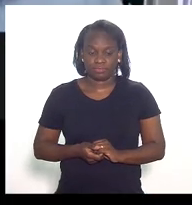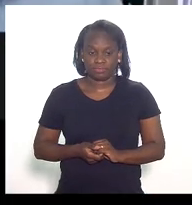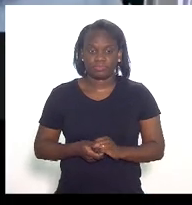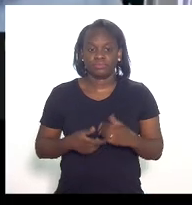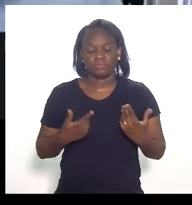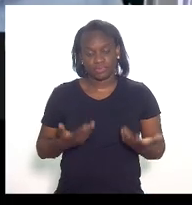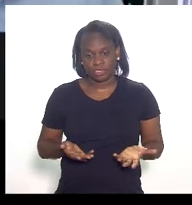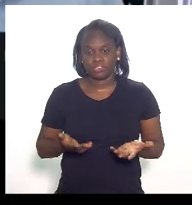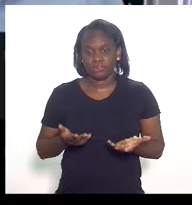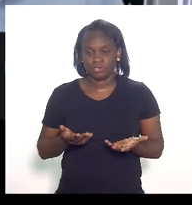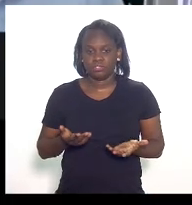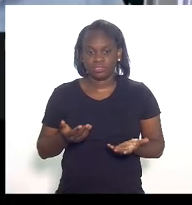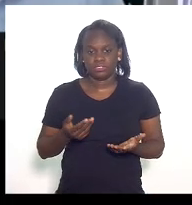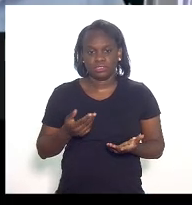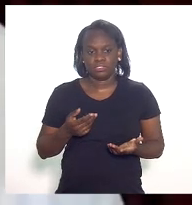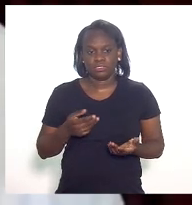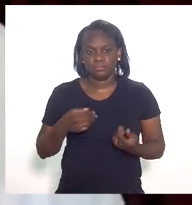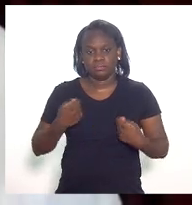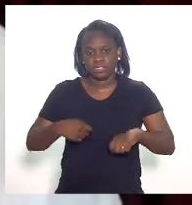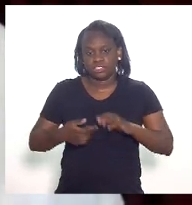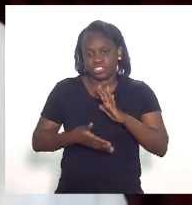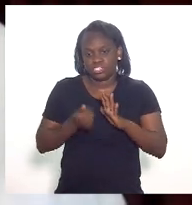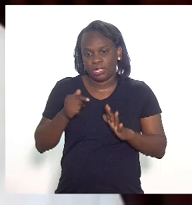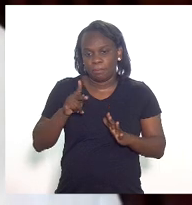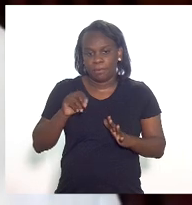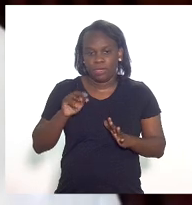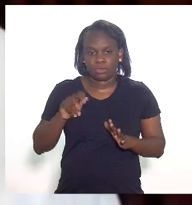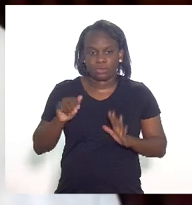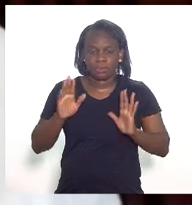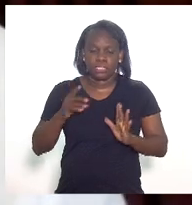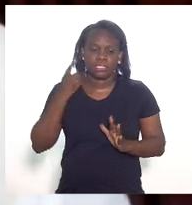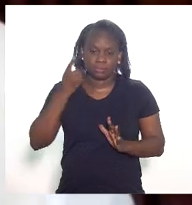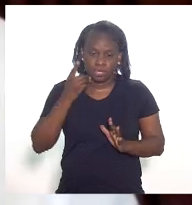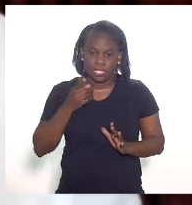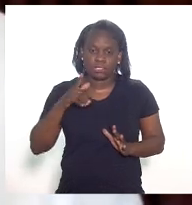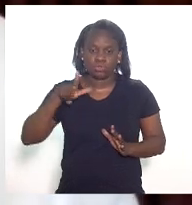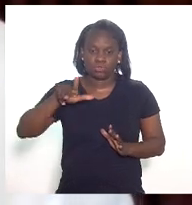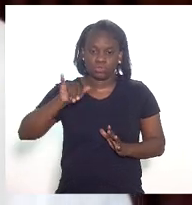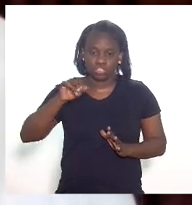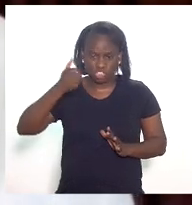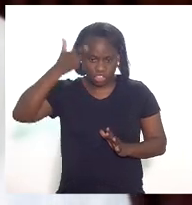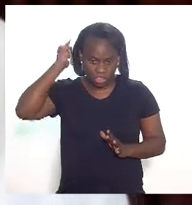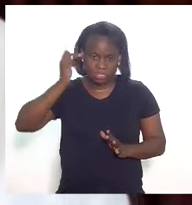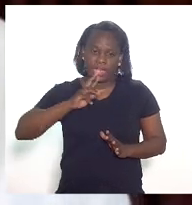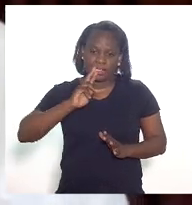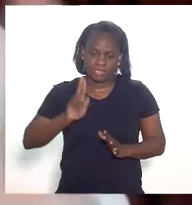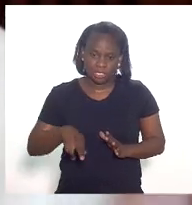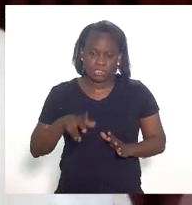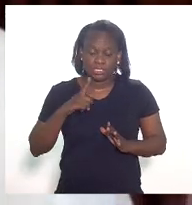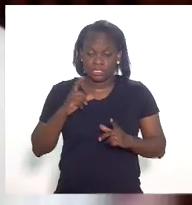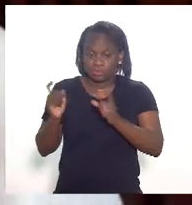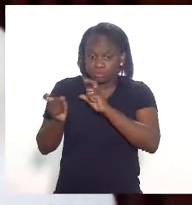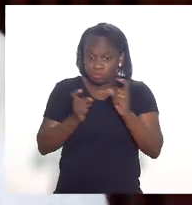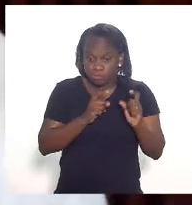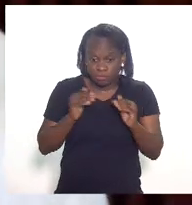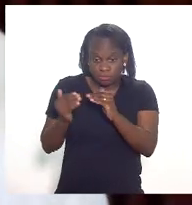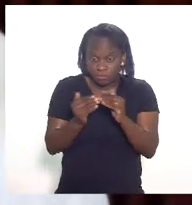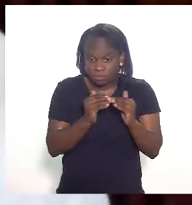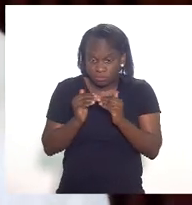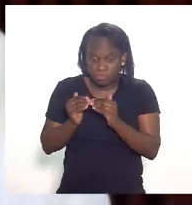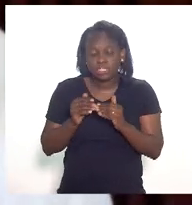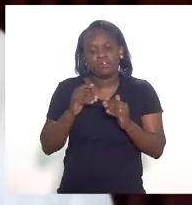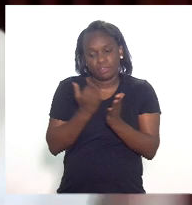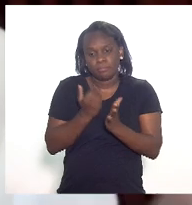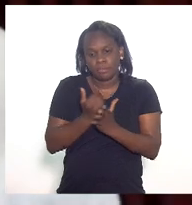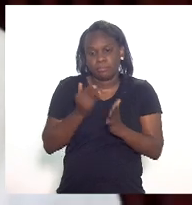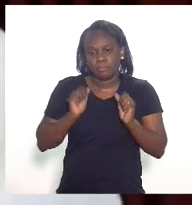Assim, em tese eu teria que retirar de pauta, mas o deputado Luiz Paulo tem razão. Se houver consenso, neste caso, abrimos uma